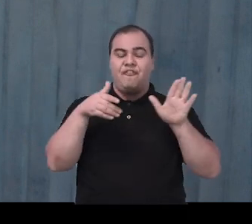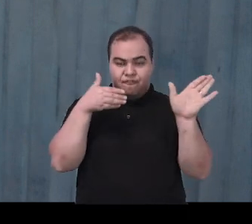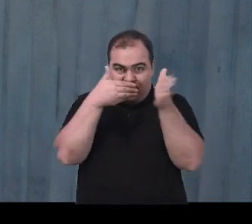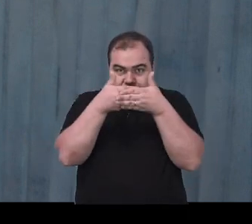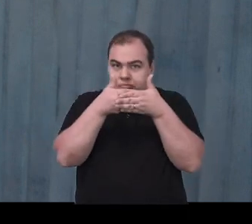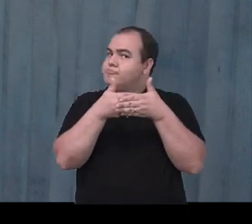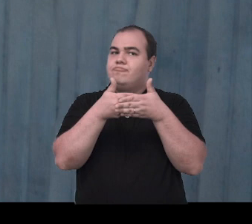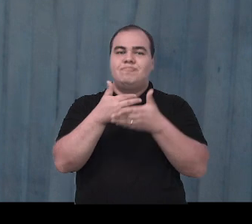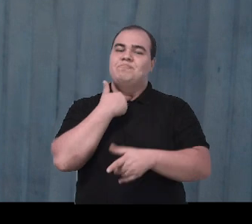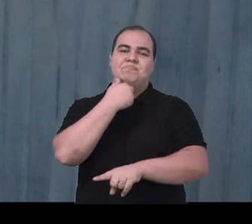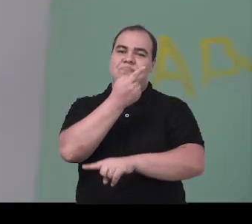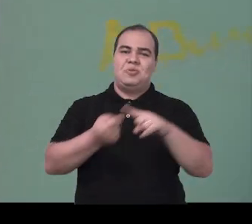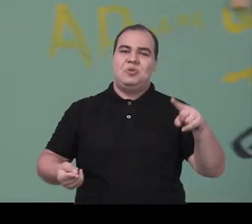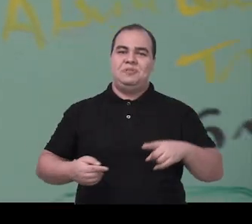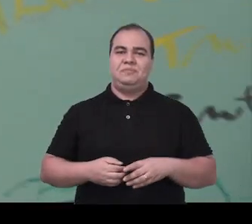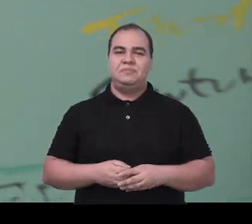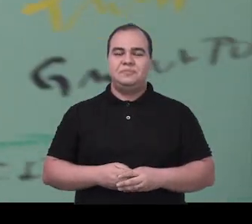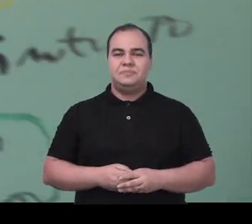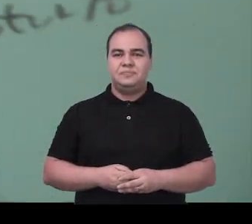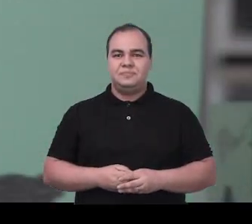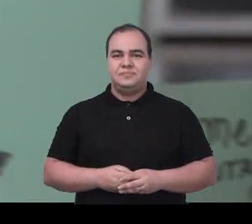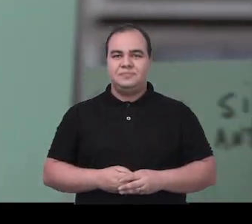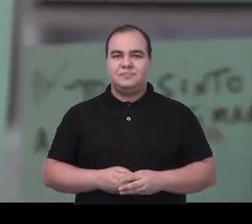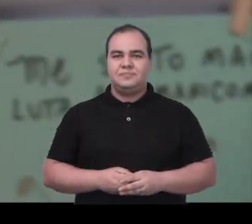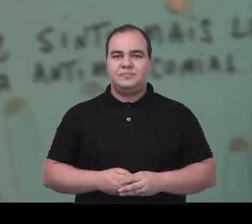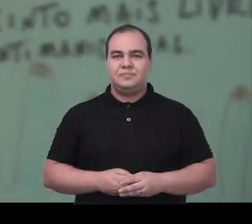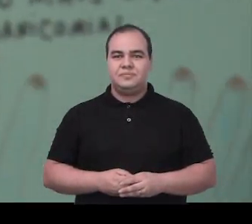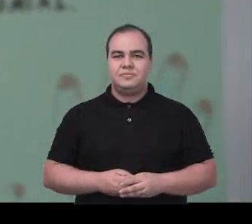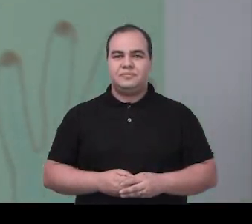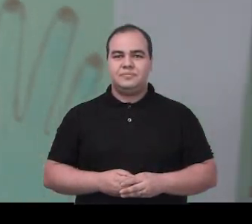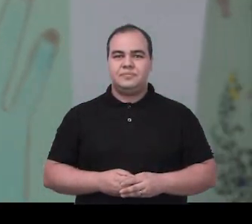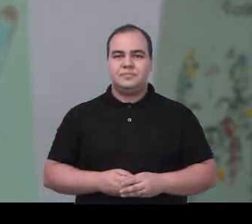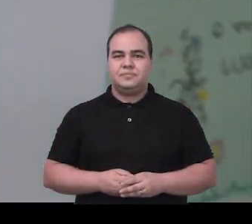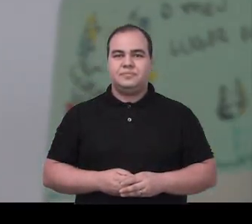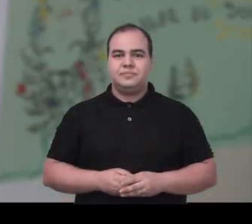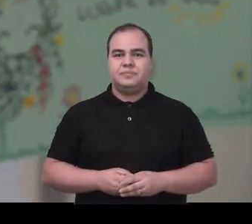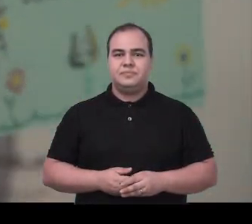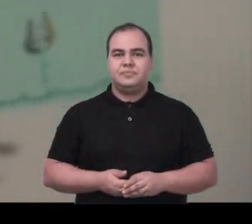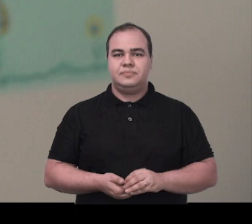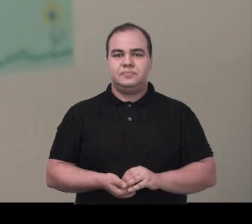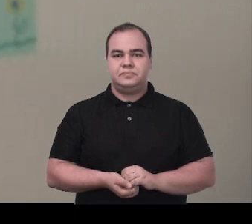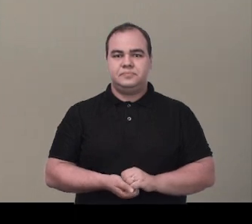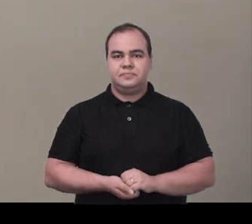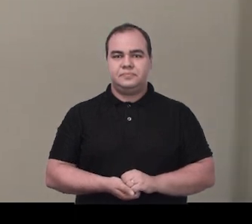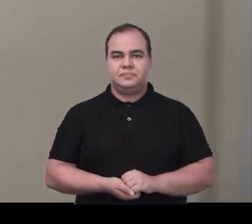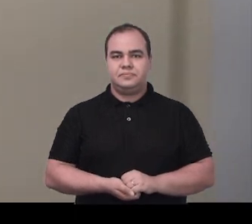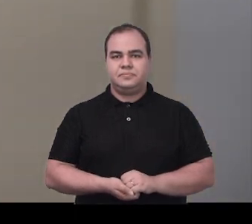à realidade como ela se apresenta. Em um varal estão pendurados desenhos e mensagens de fim de ano.